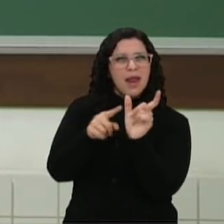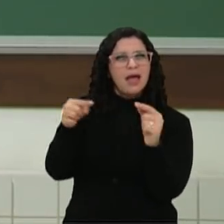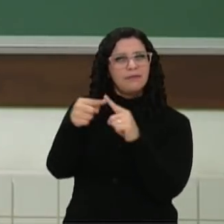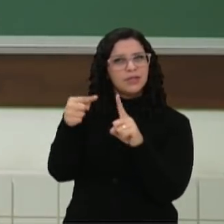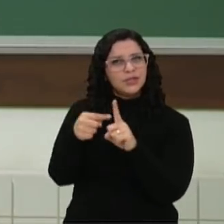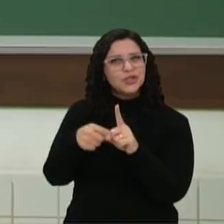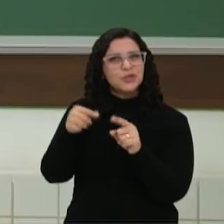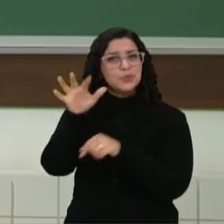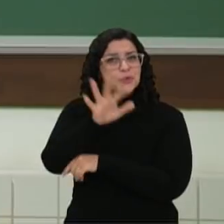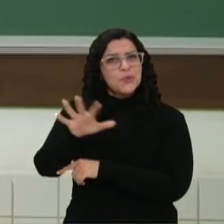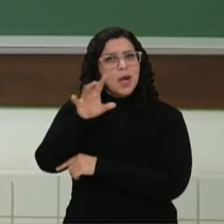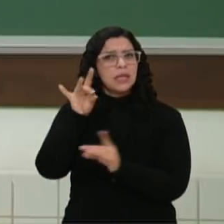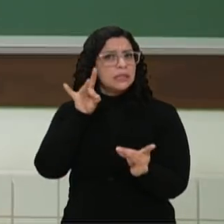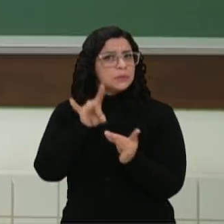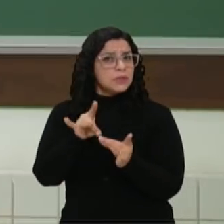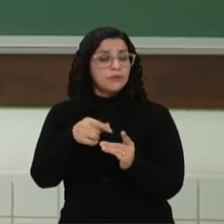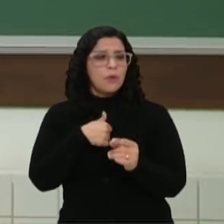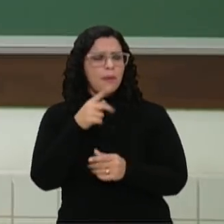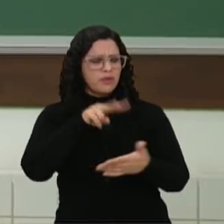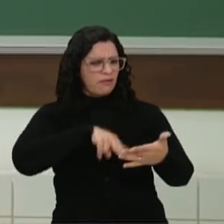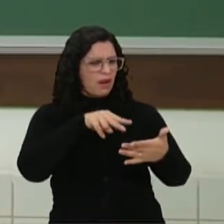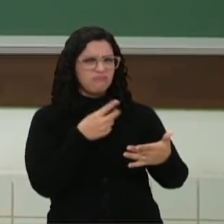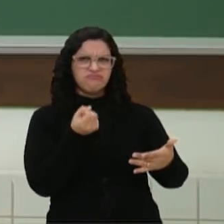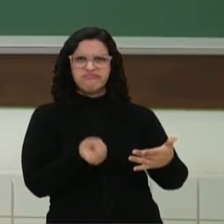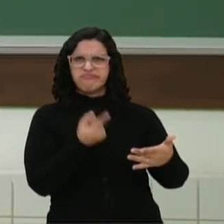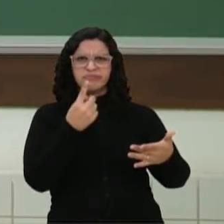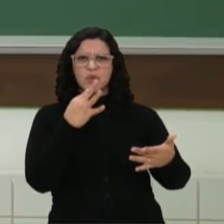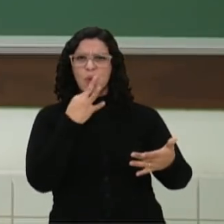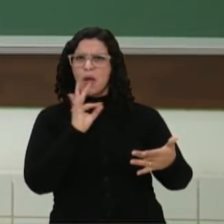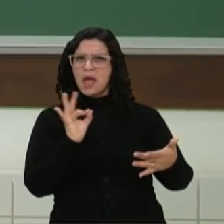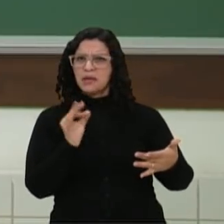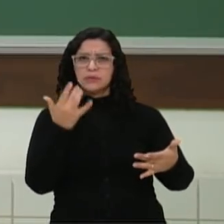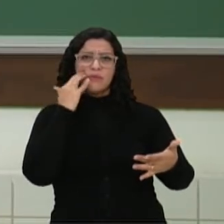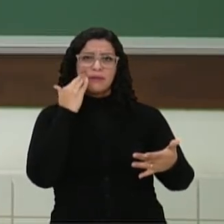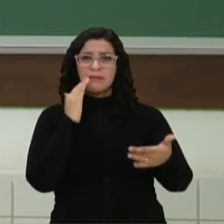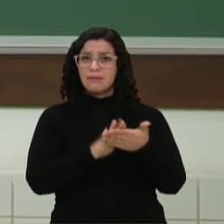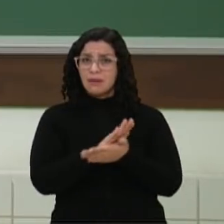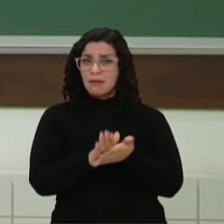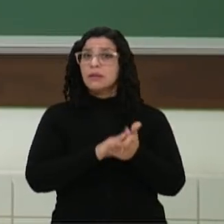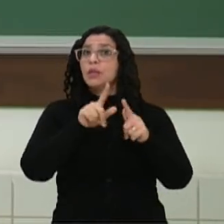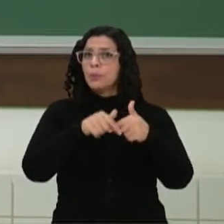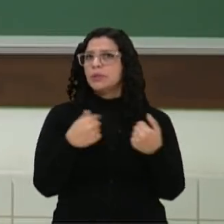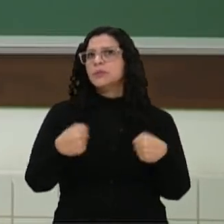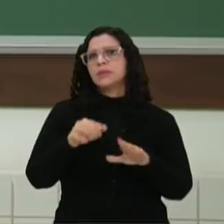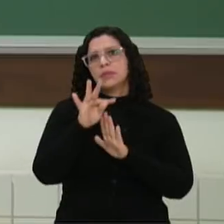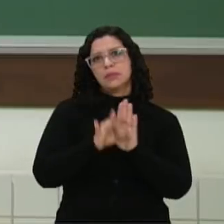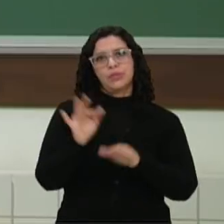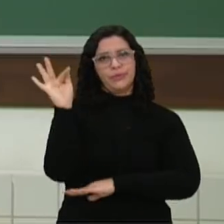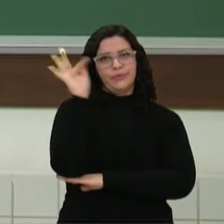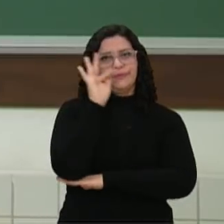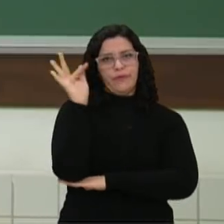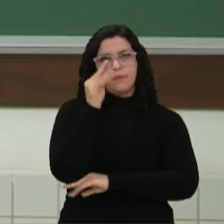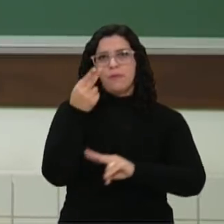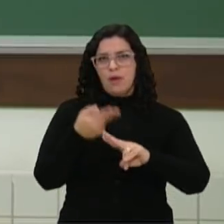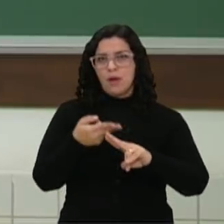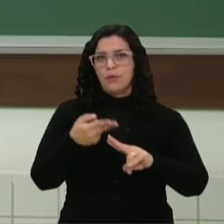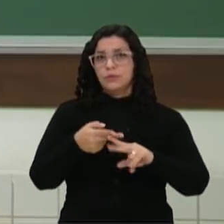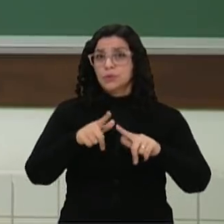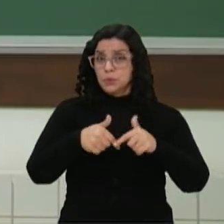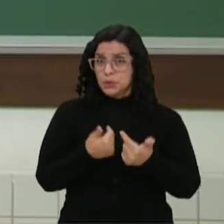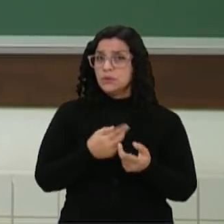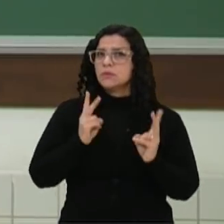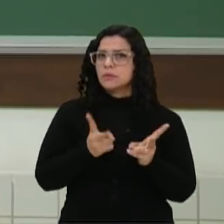fica comprometido para o destinatário que não conhece, desconhece aquela gíria. Então, tende-se a